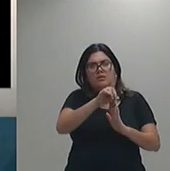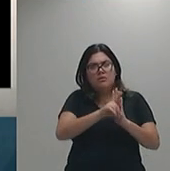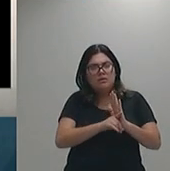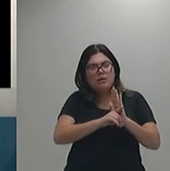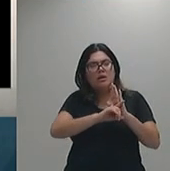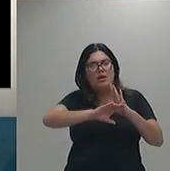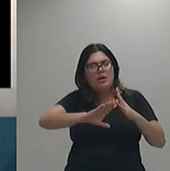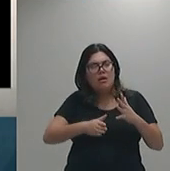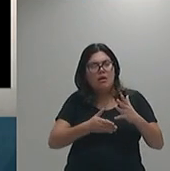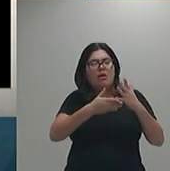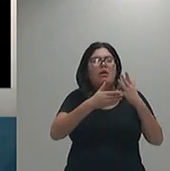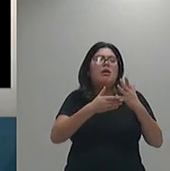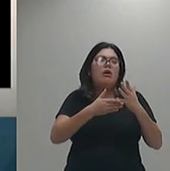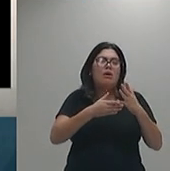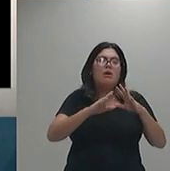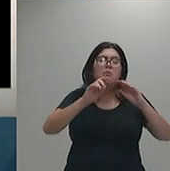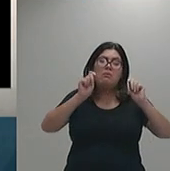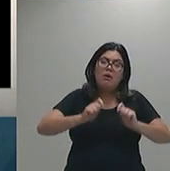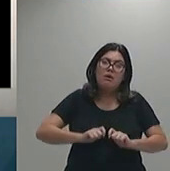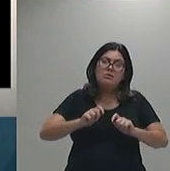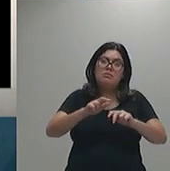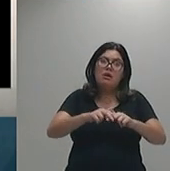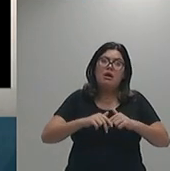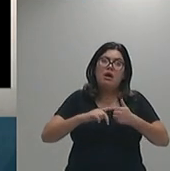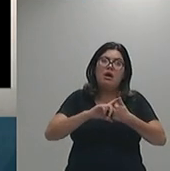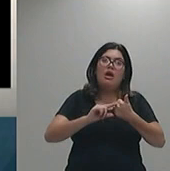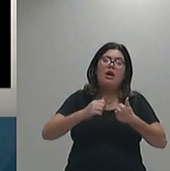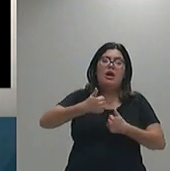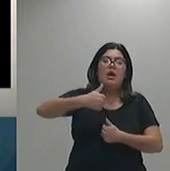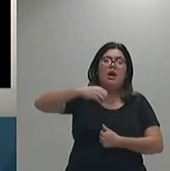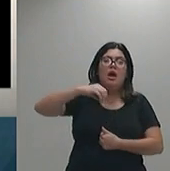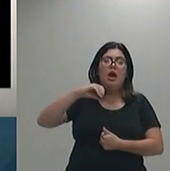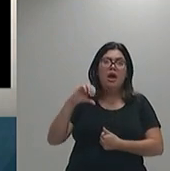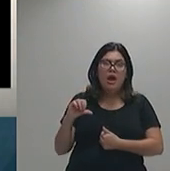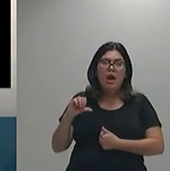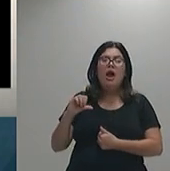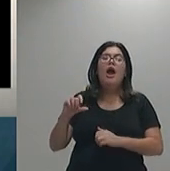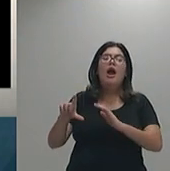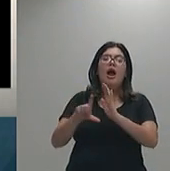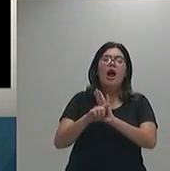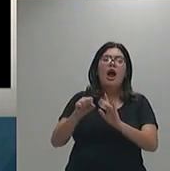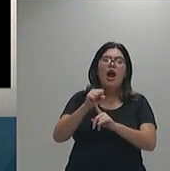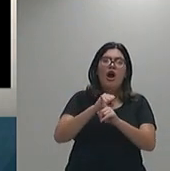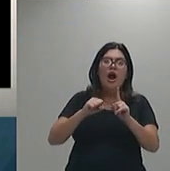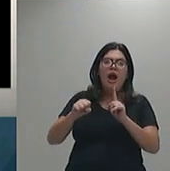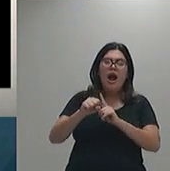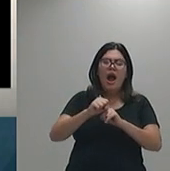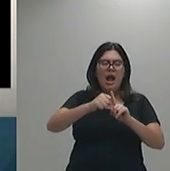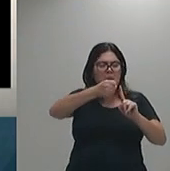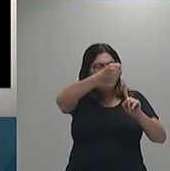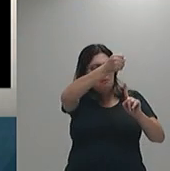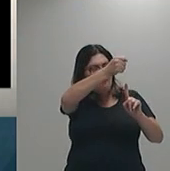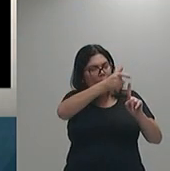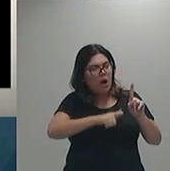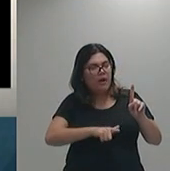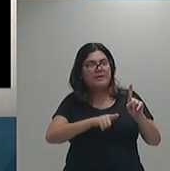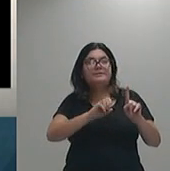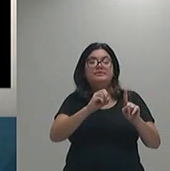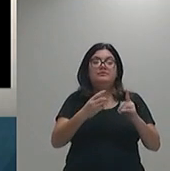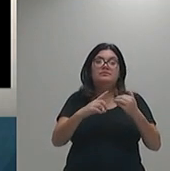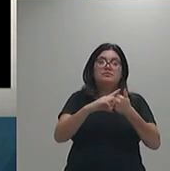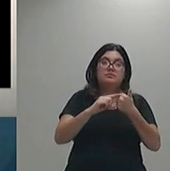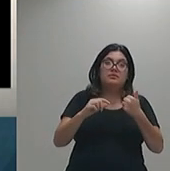seja em face do artigo 109 da Lei das sociedades anônimas seja em face do artigo 246